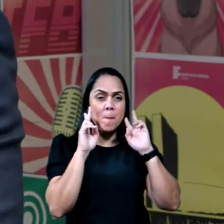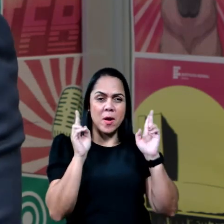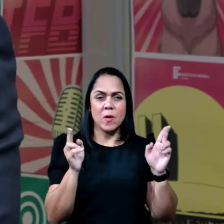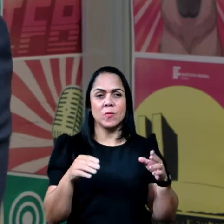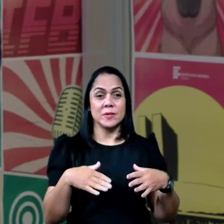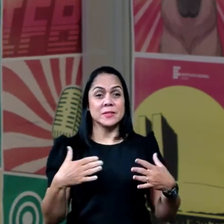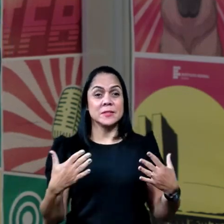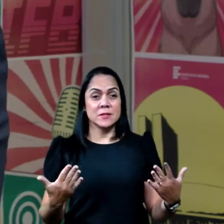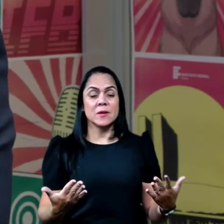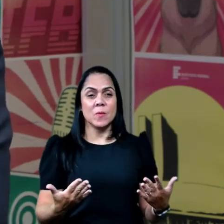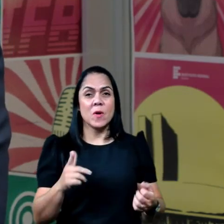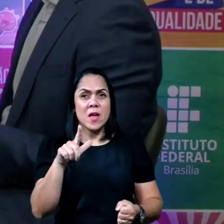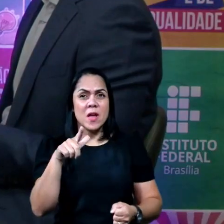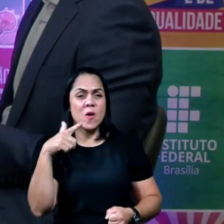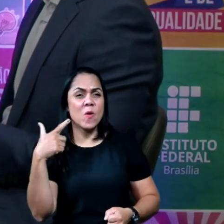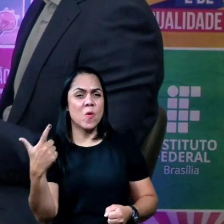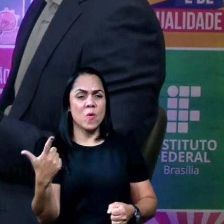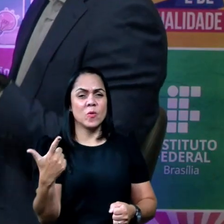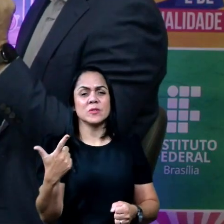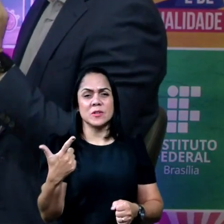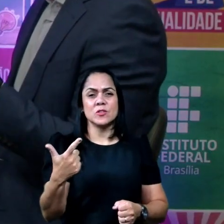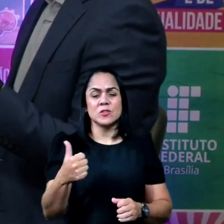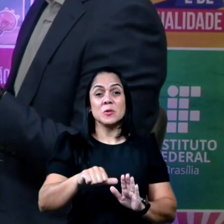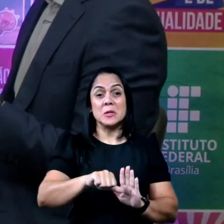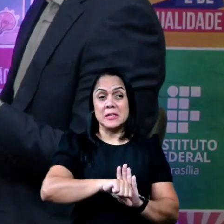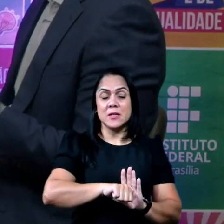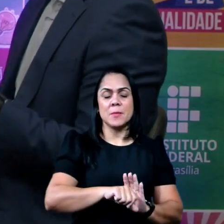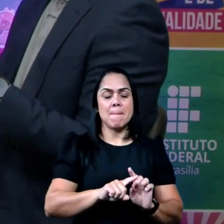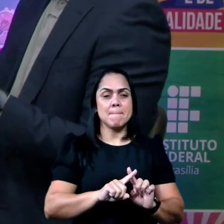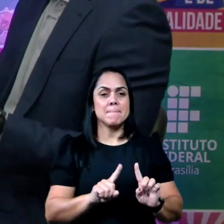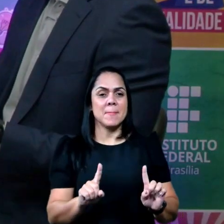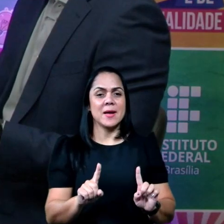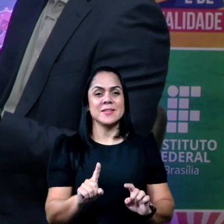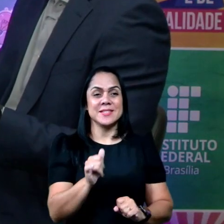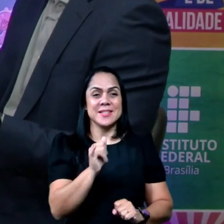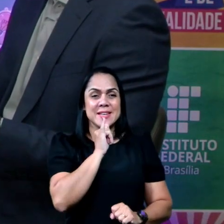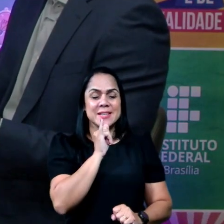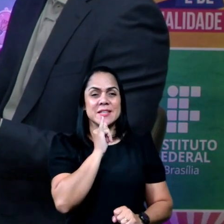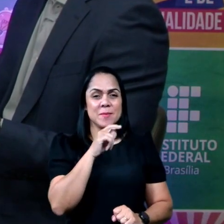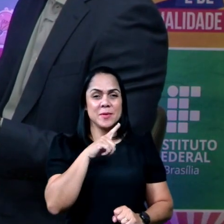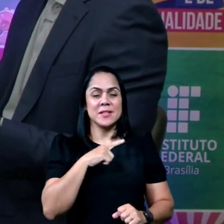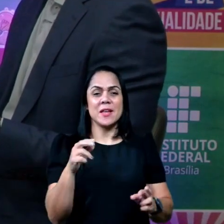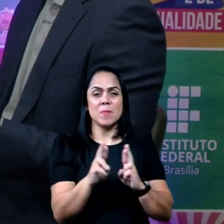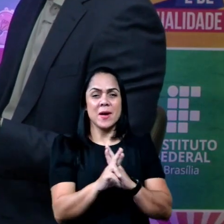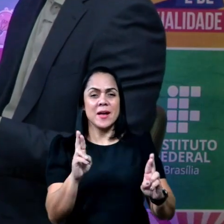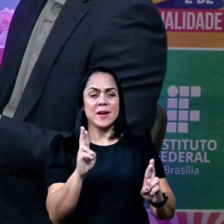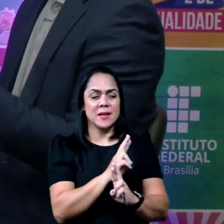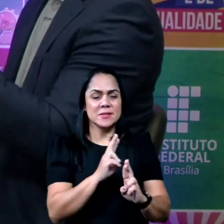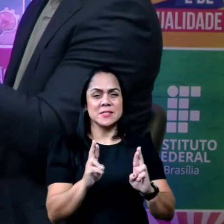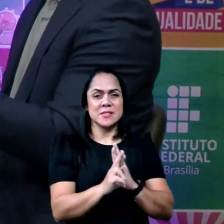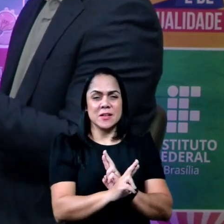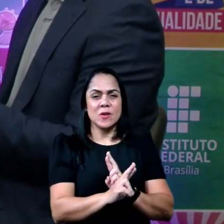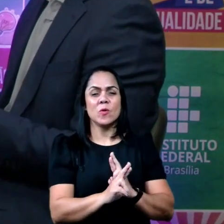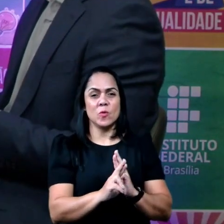que poderíamos cogitar. Mas nesse exemplo que foi dado, muito importante, existe uma relação, uma conexão direta entre